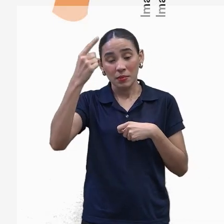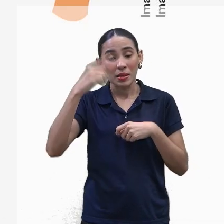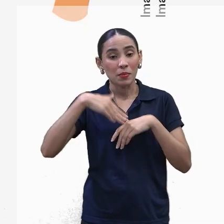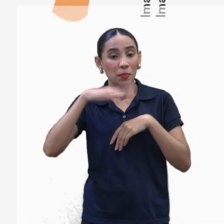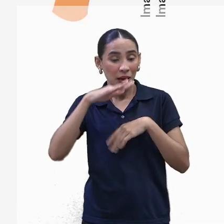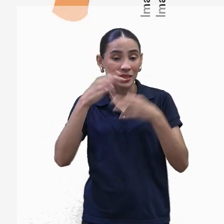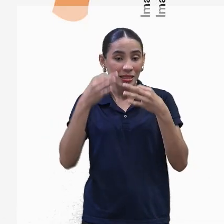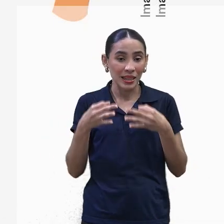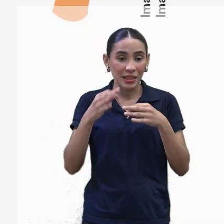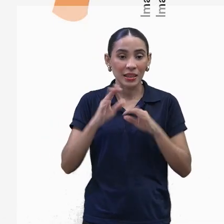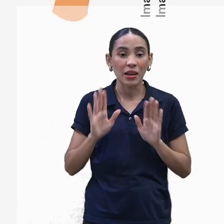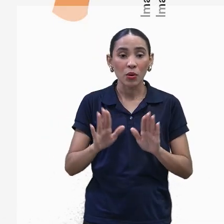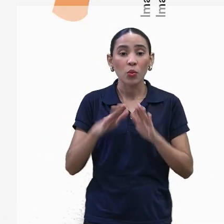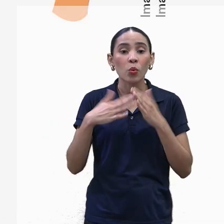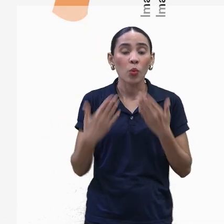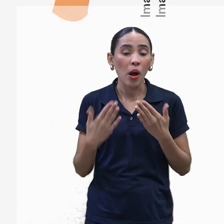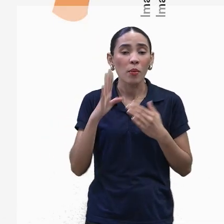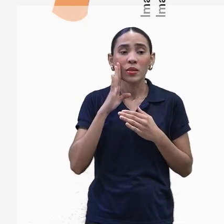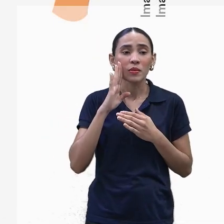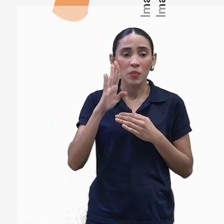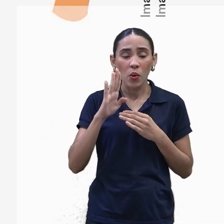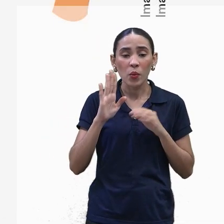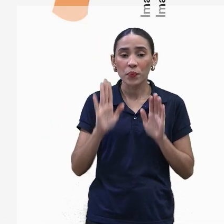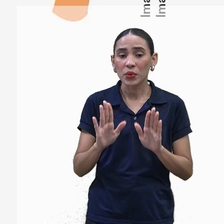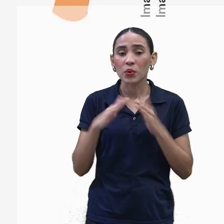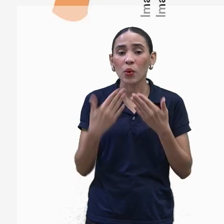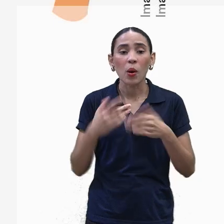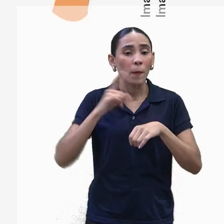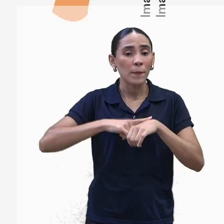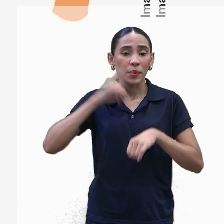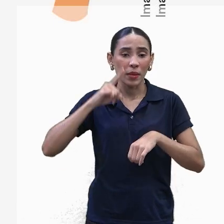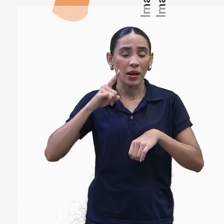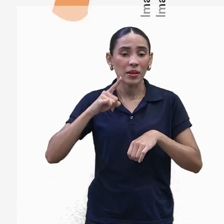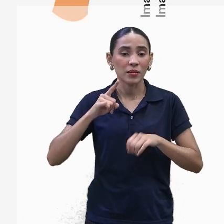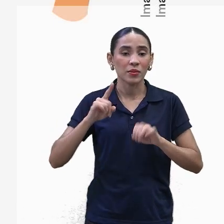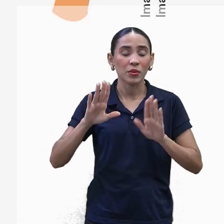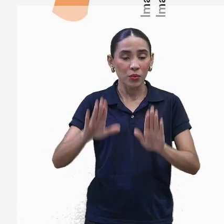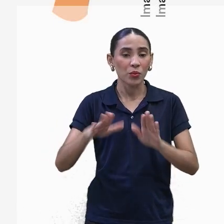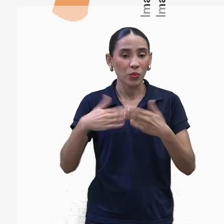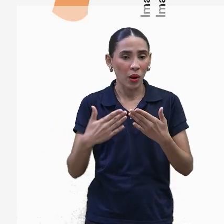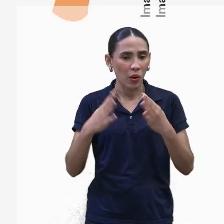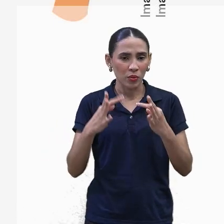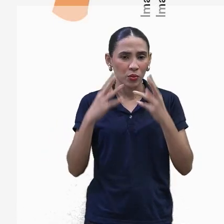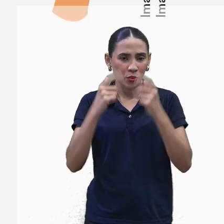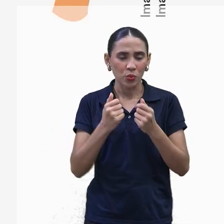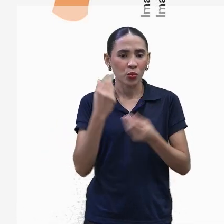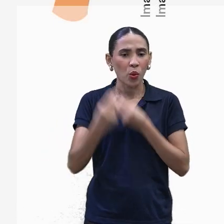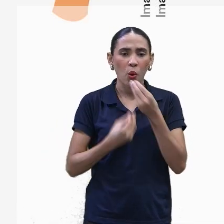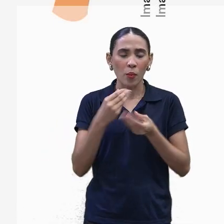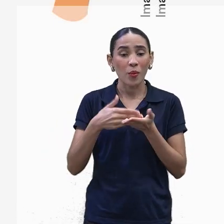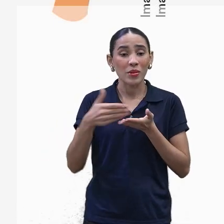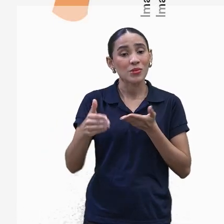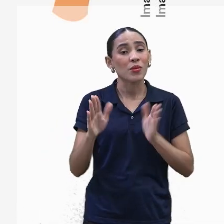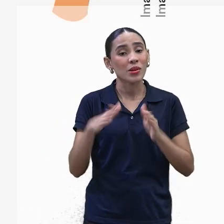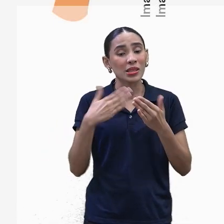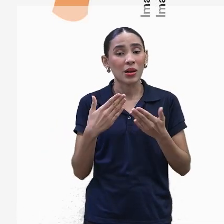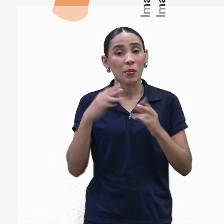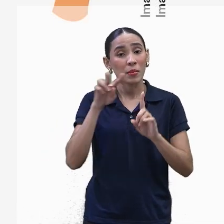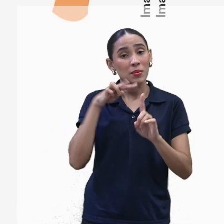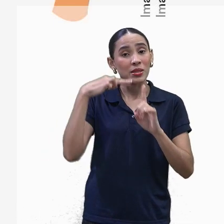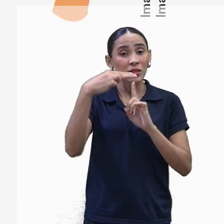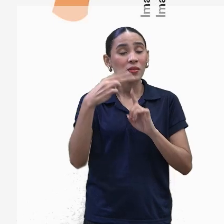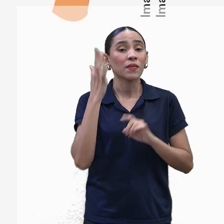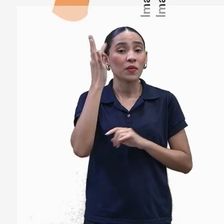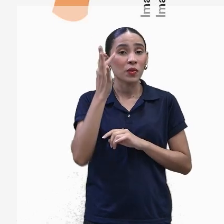racional. Quem é esse elemento primordial? Qual é o elemento primeiro de onde surgiram todas as coisas? Nós estamos falando do ponto de vista